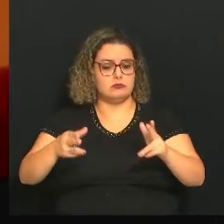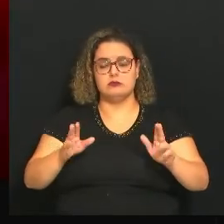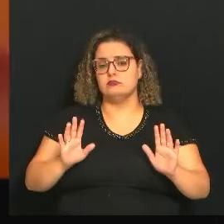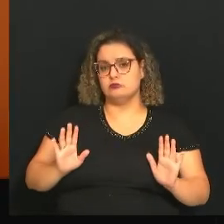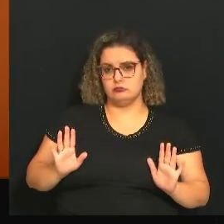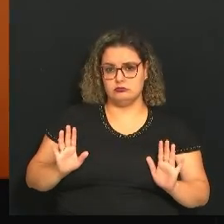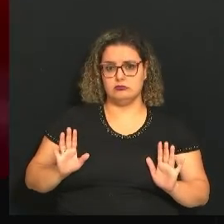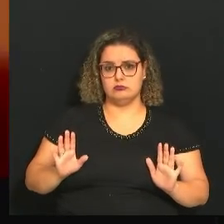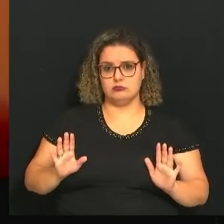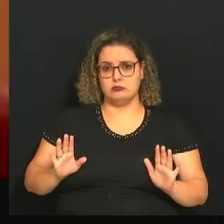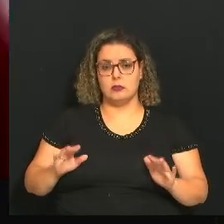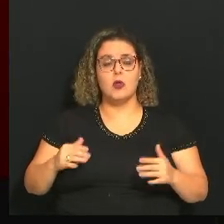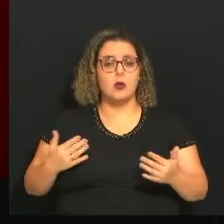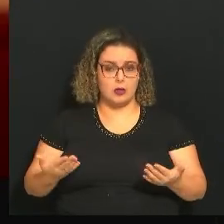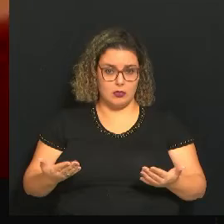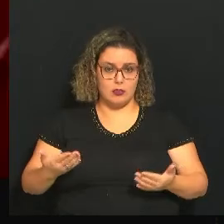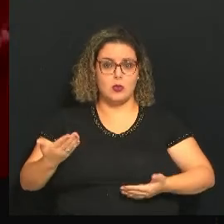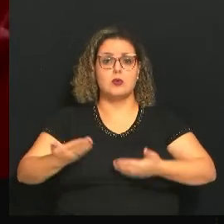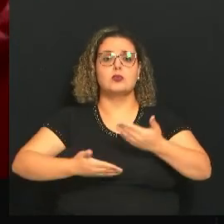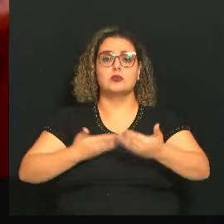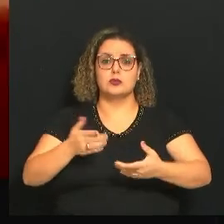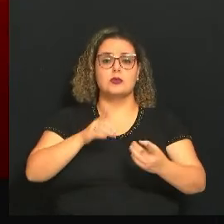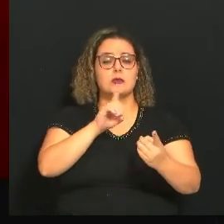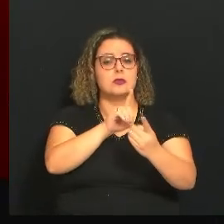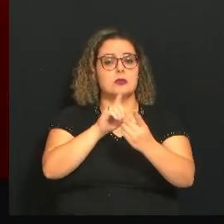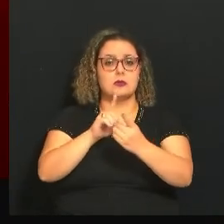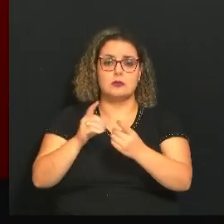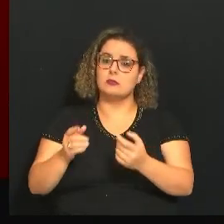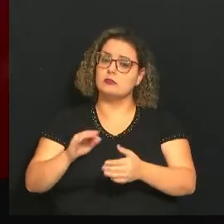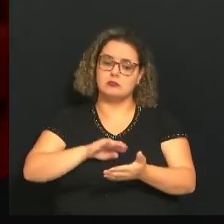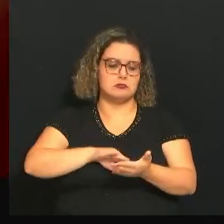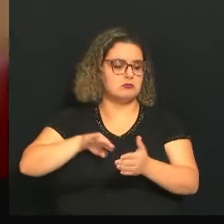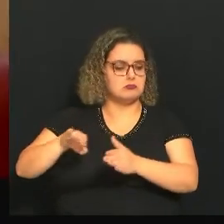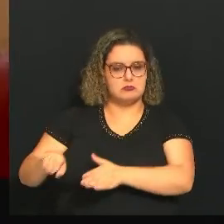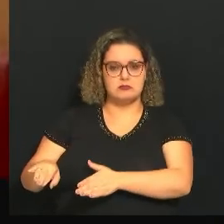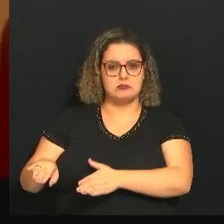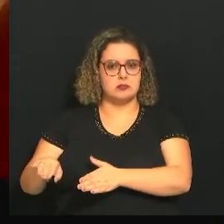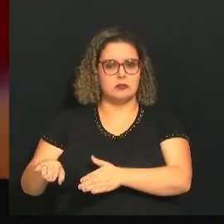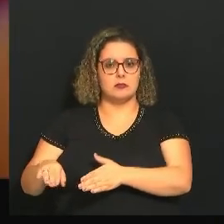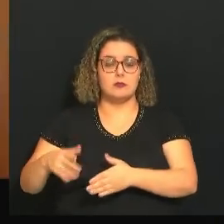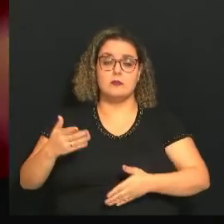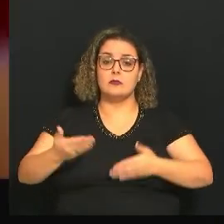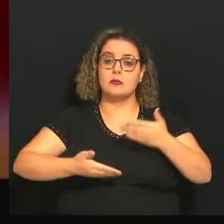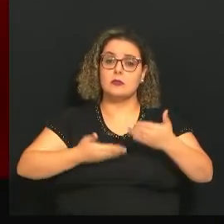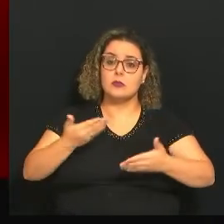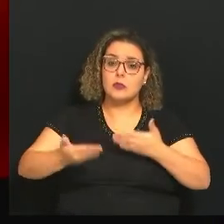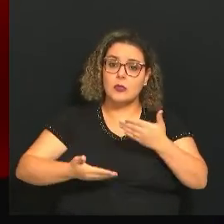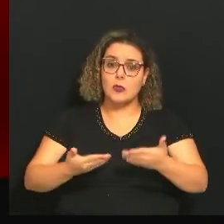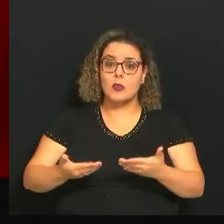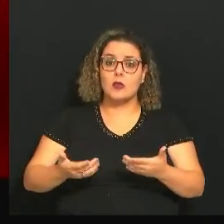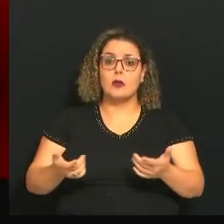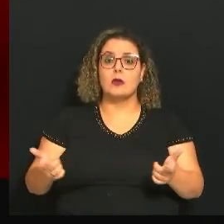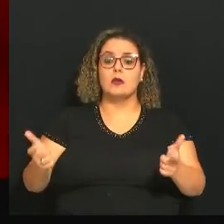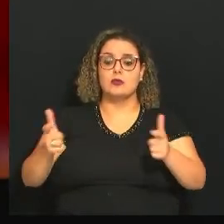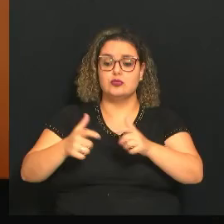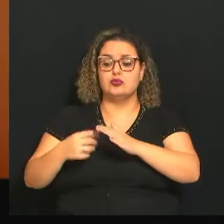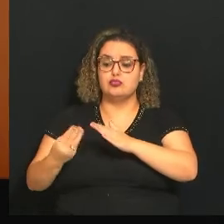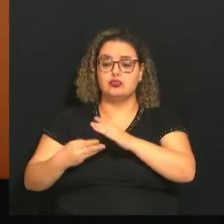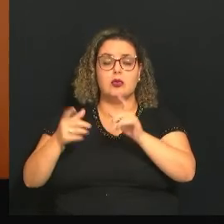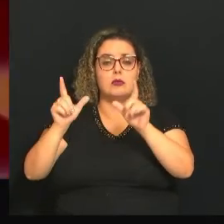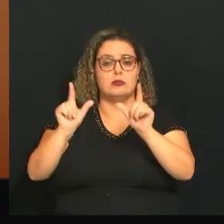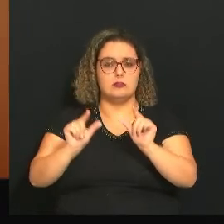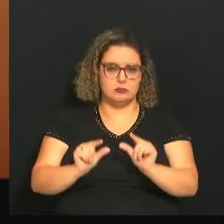Ou seja, o serviço, o atendimento à população ficou fora. Então, o serviço é de baixa qualidade,